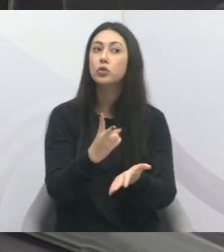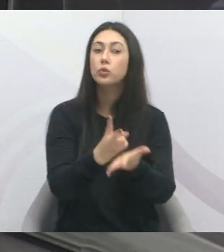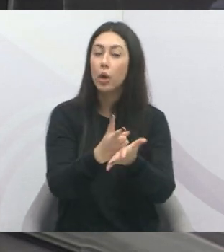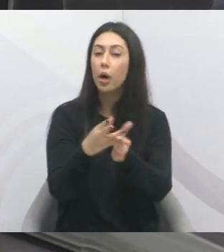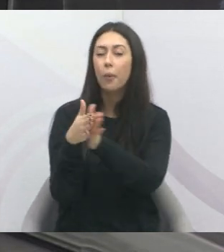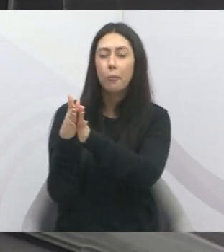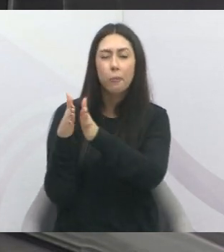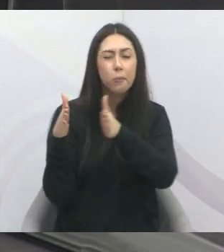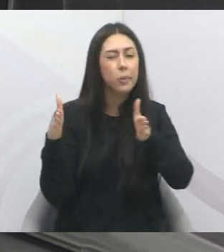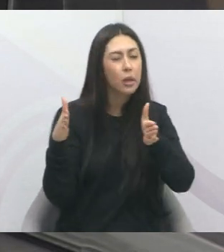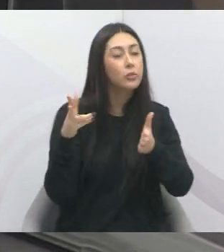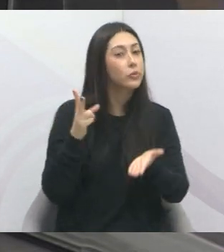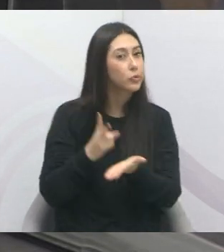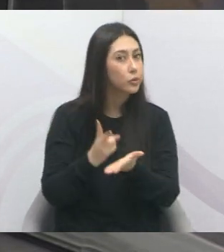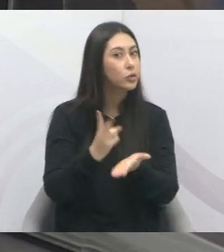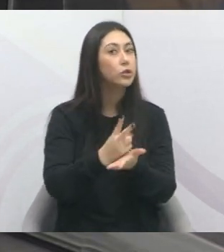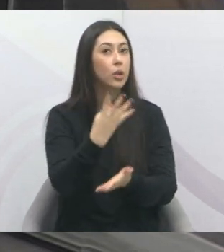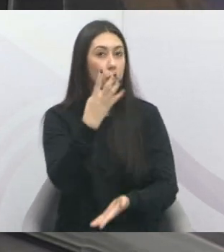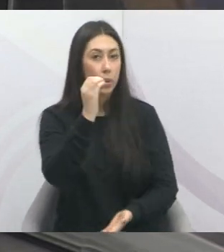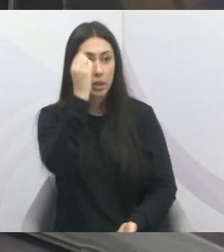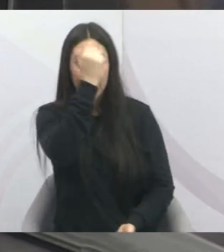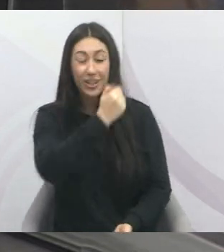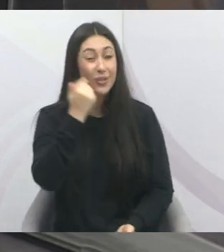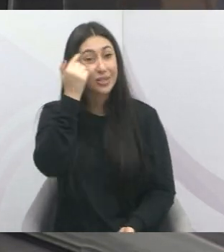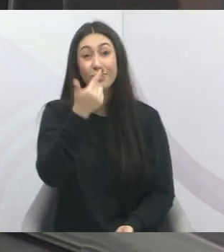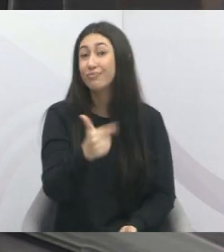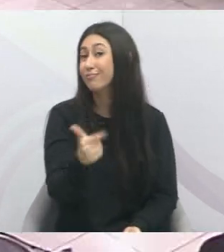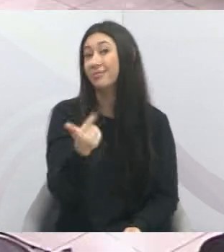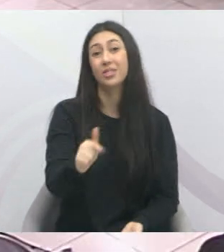tempo vão ficar no cargo de 40 horas. Não fica.